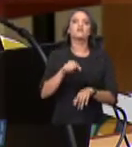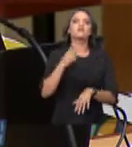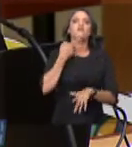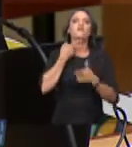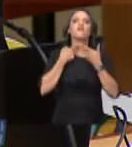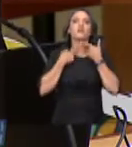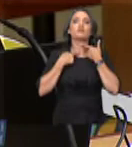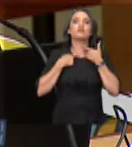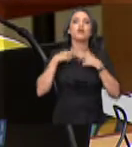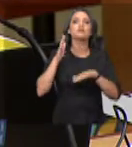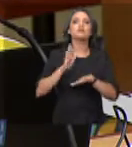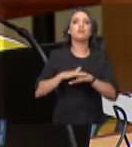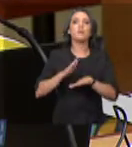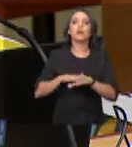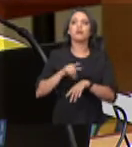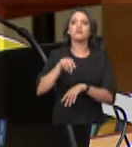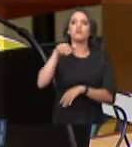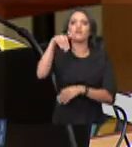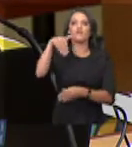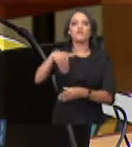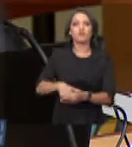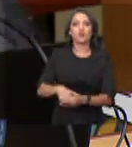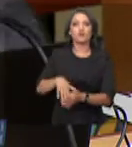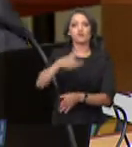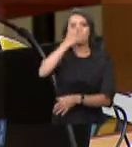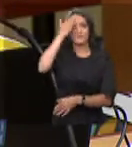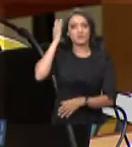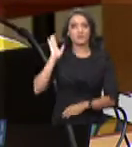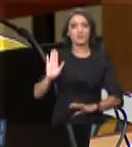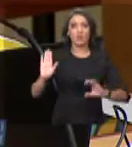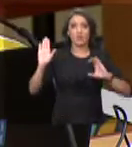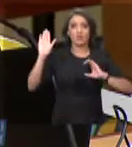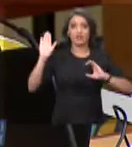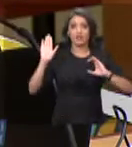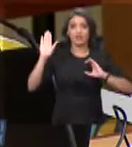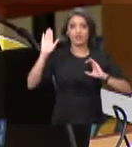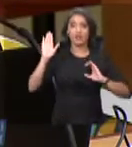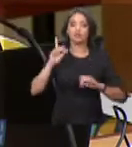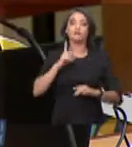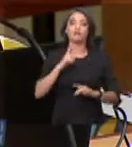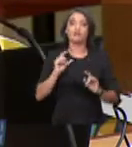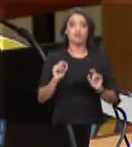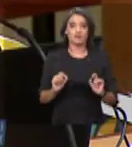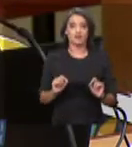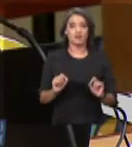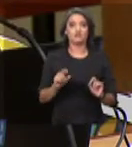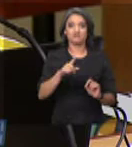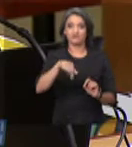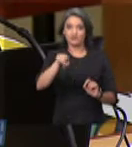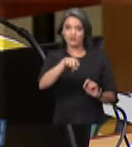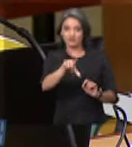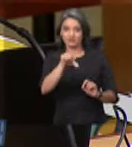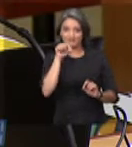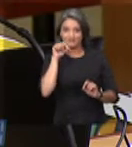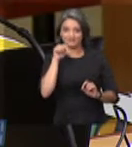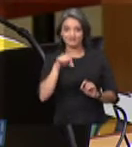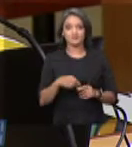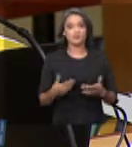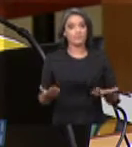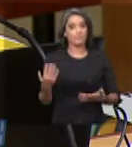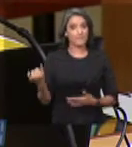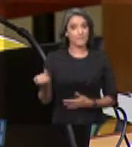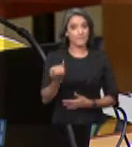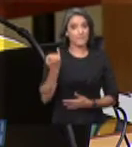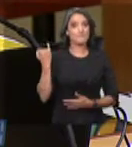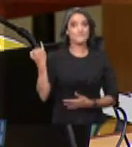ideológica voltando no candidato nos candidatos É que escolherem isso é muito